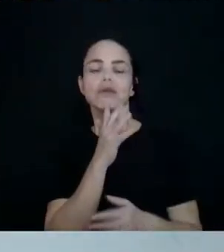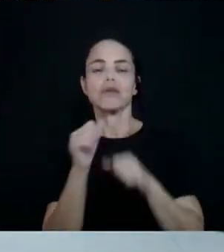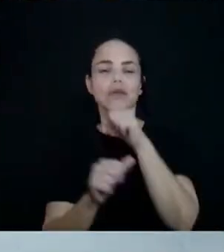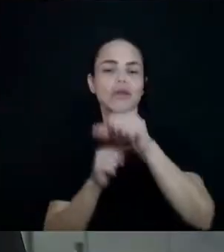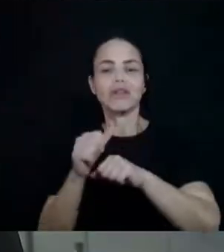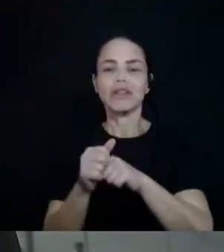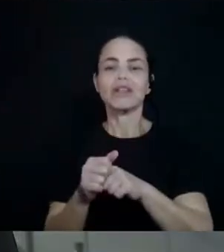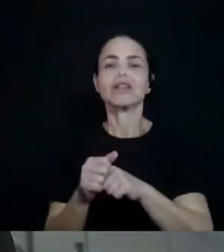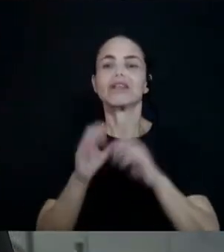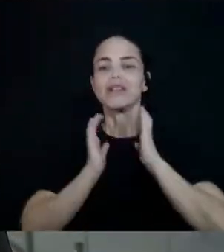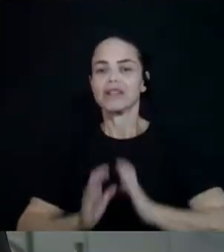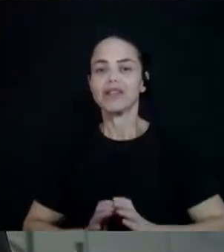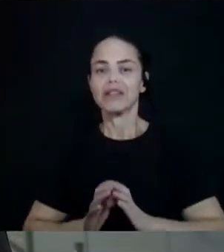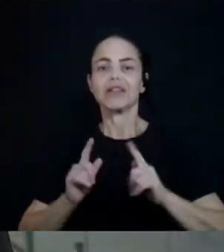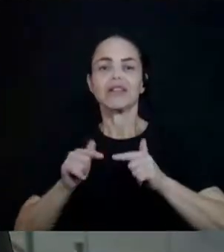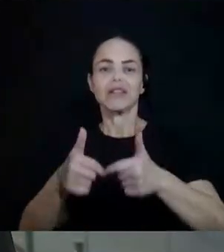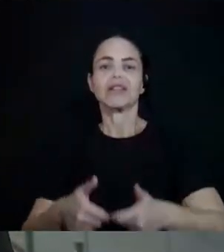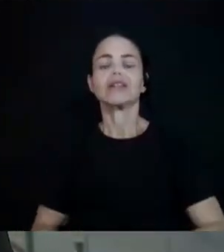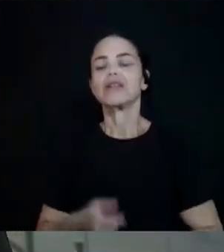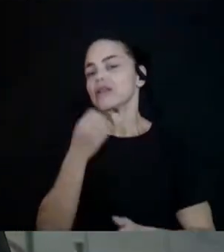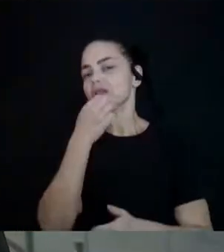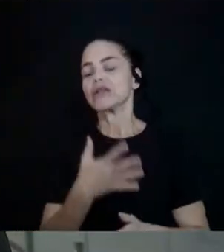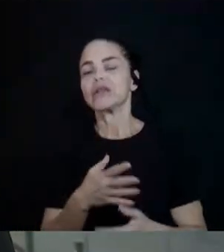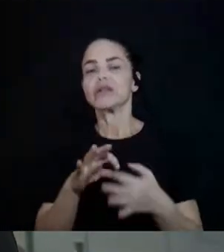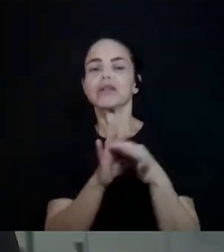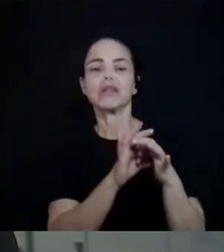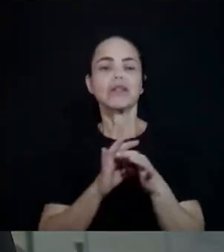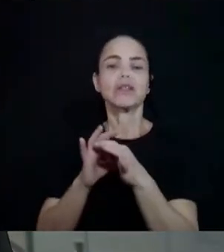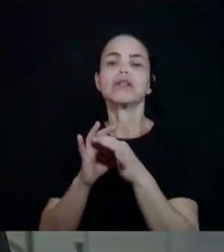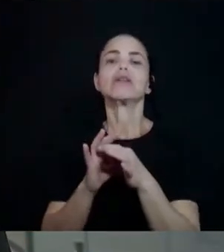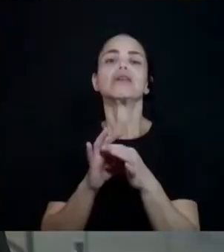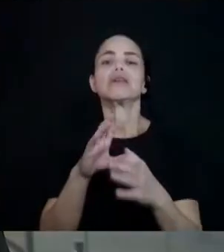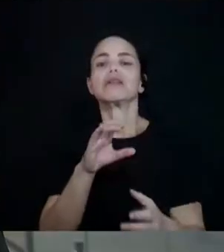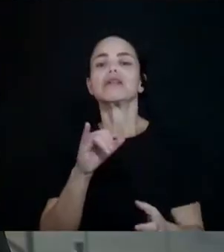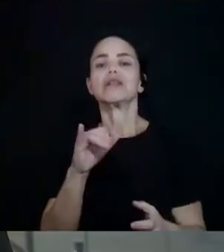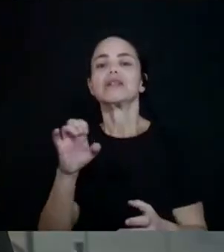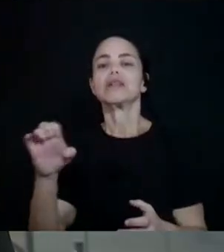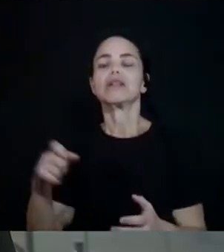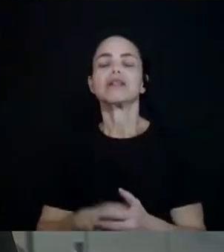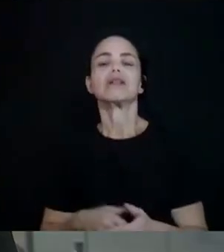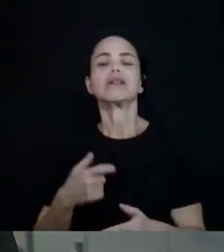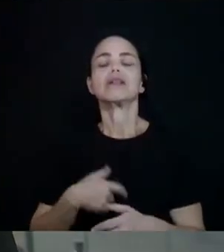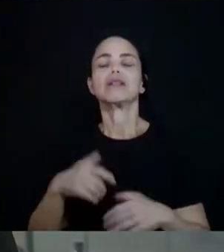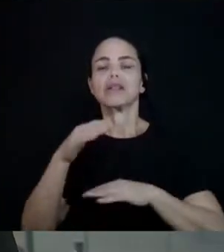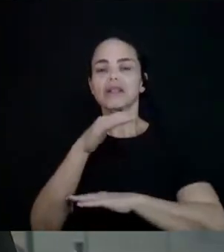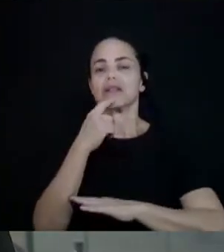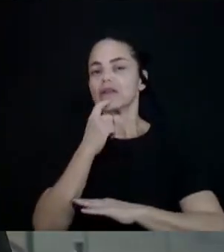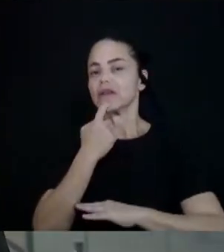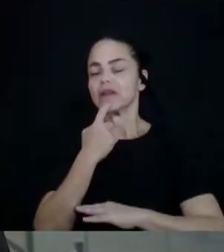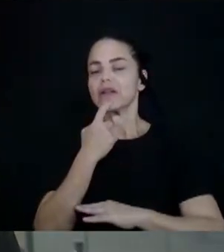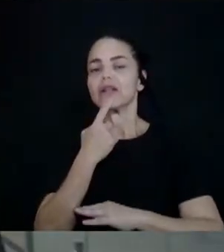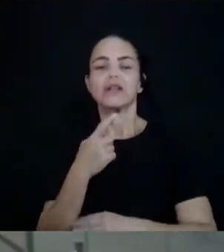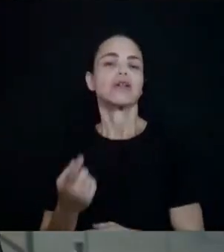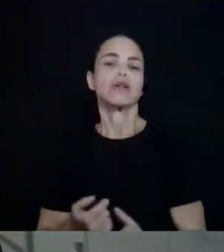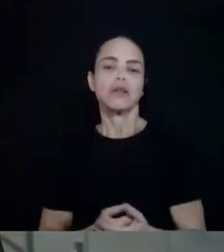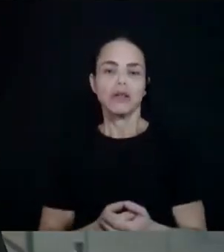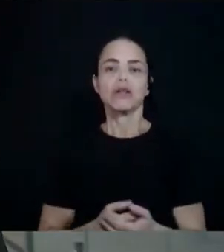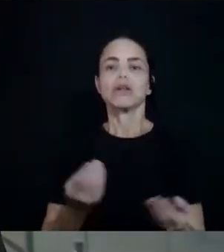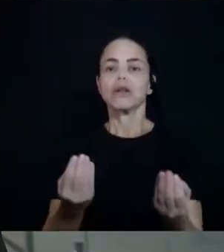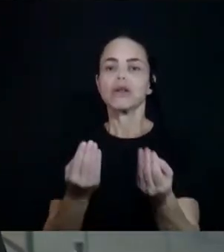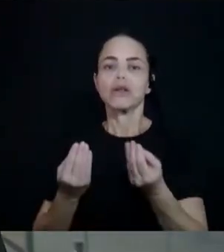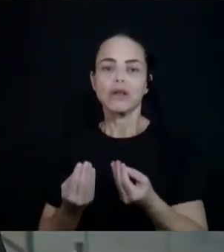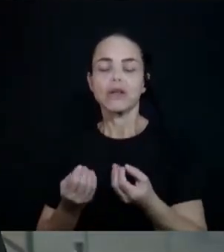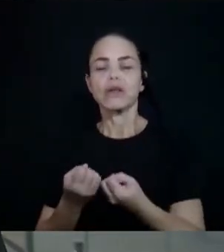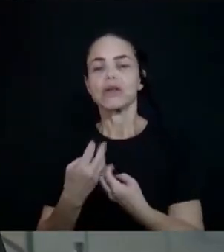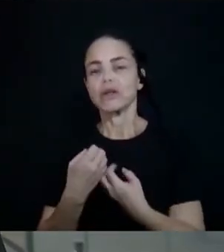cidadania ativa. Foi muito bom a parceria que a CIE fez com a Câmara Municipal de Campinas, que proporcionou para a gente ensinamento sobre o